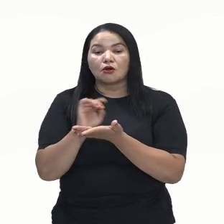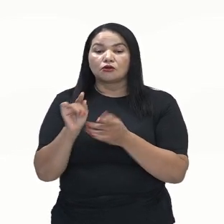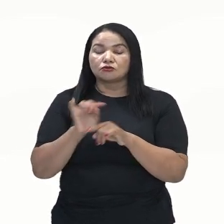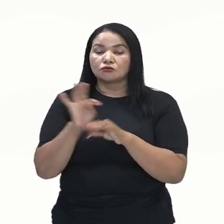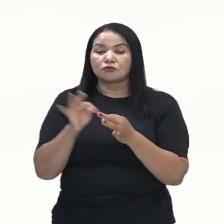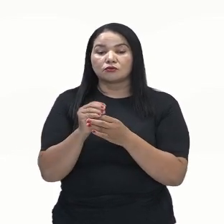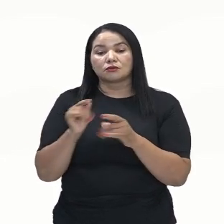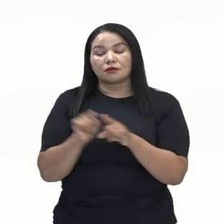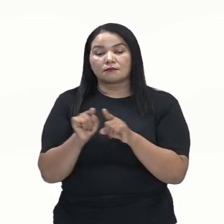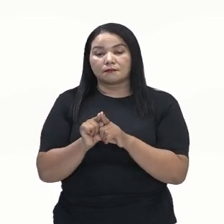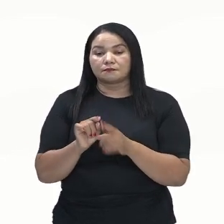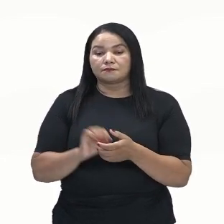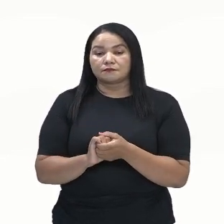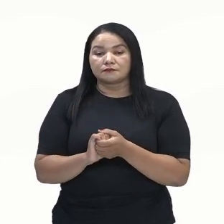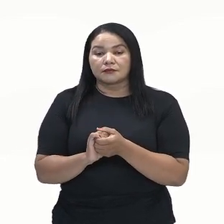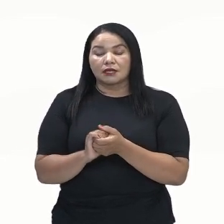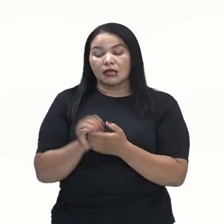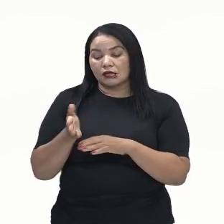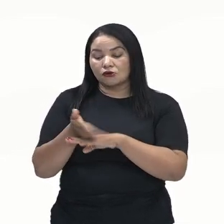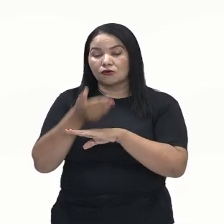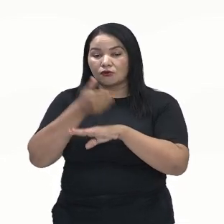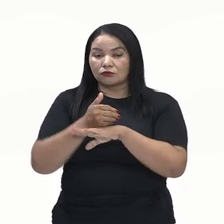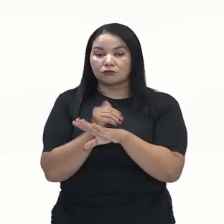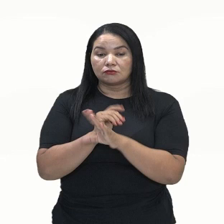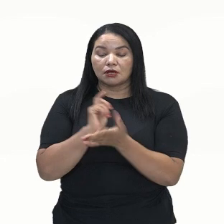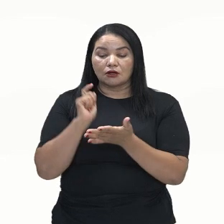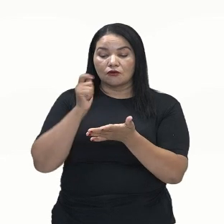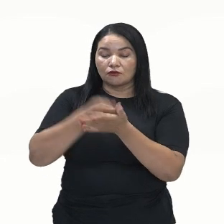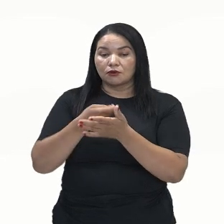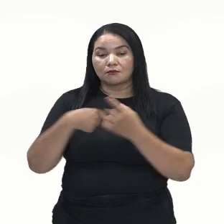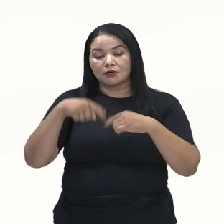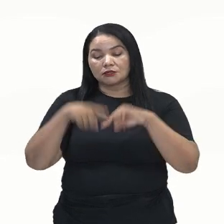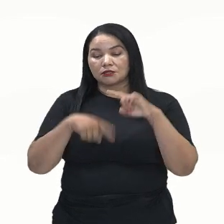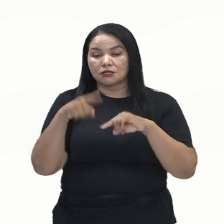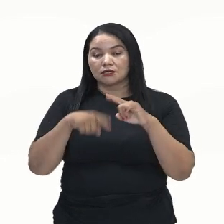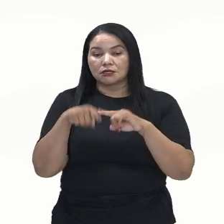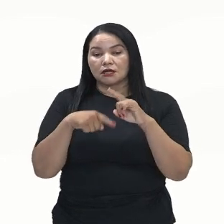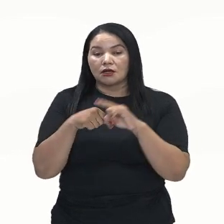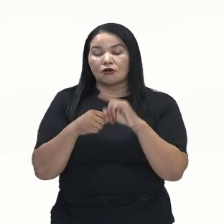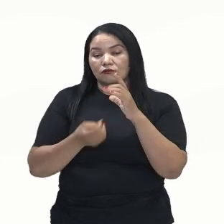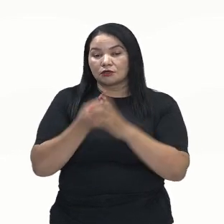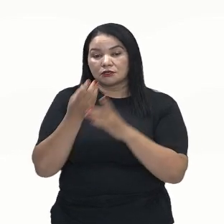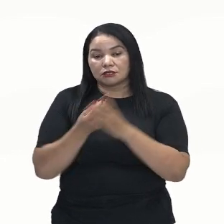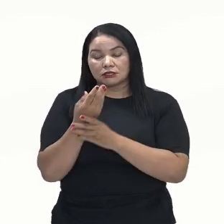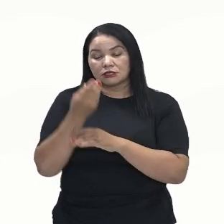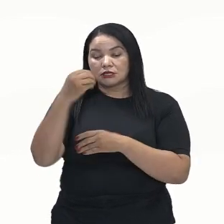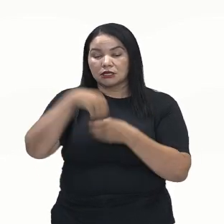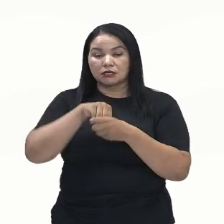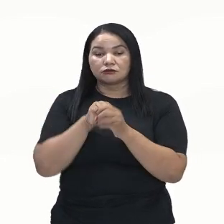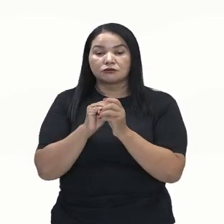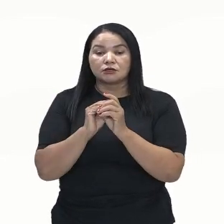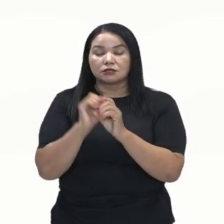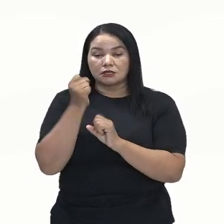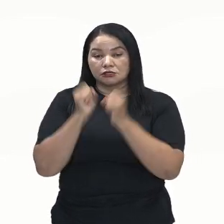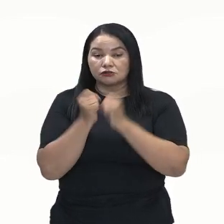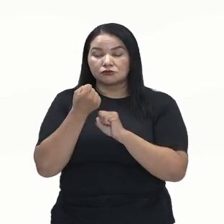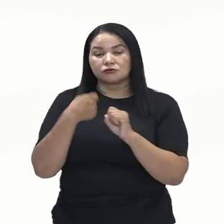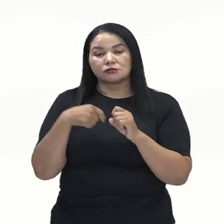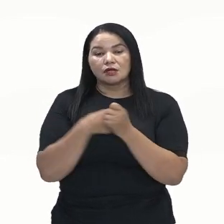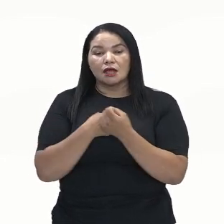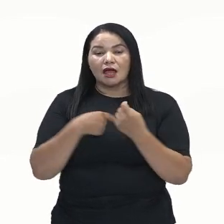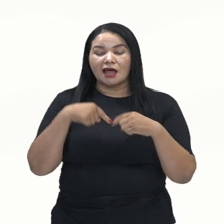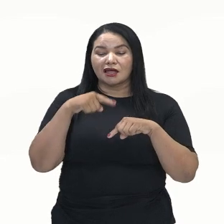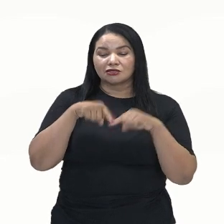suas colônias comprassem os produtos industrializados. Então, por conta de todos esses fatores,